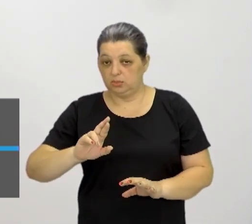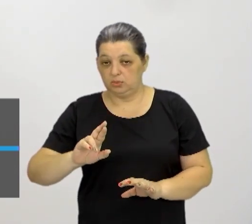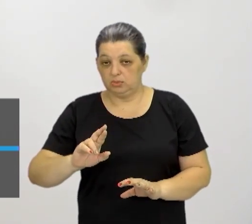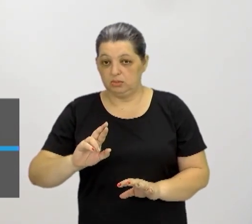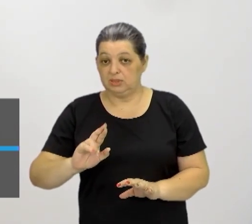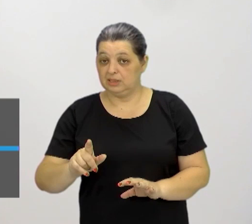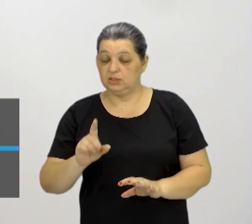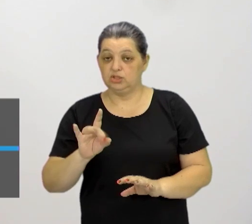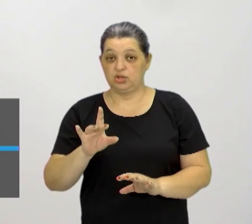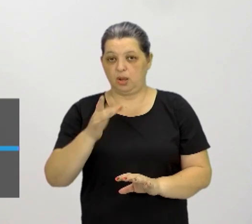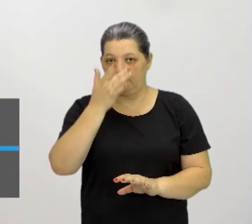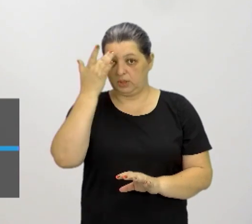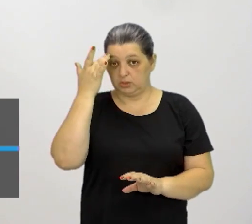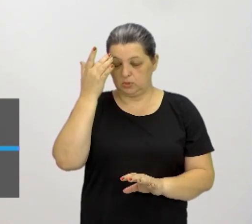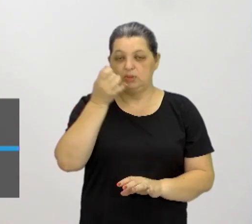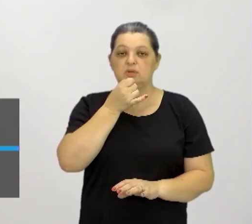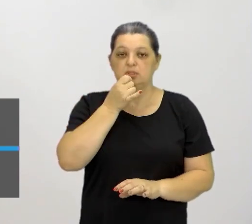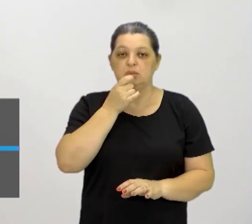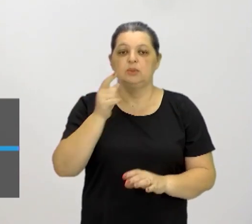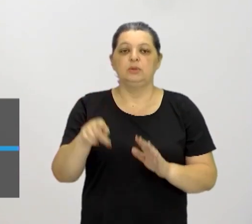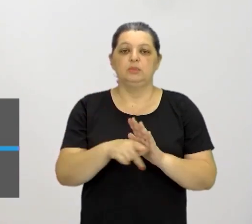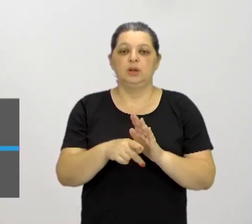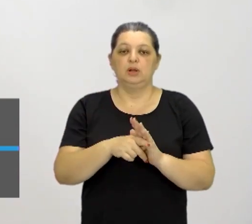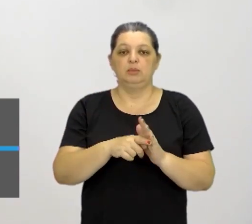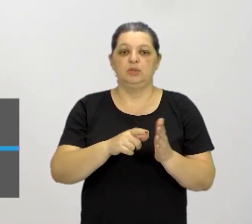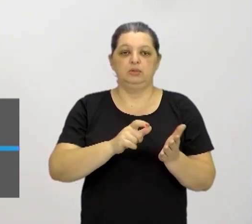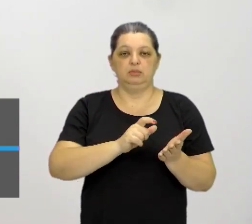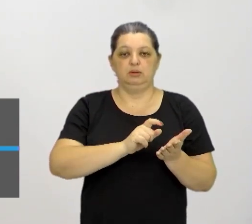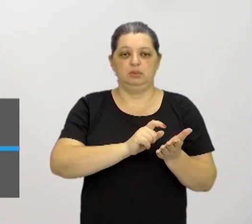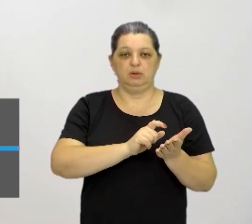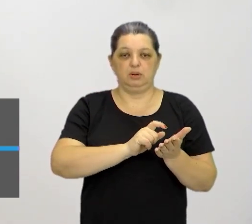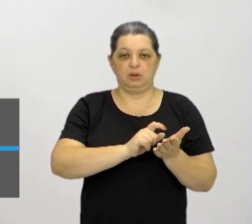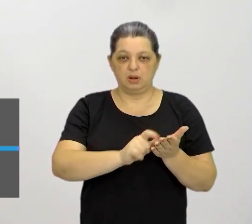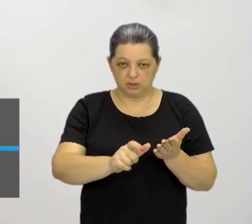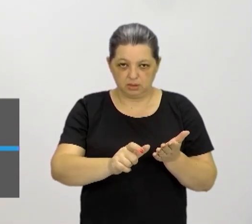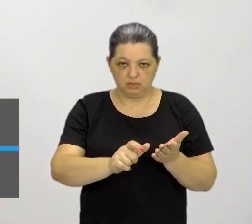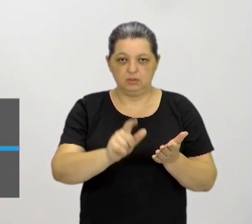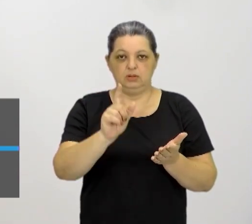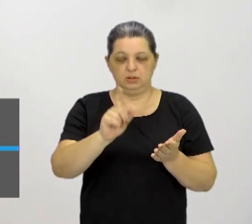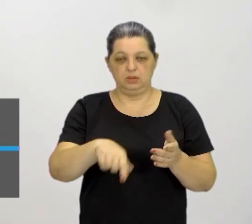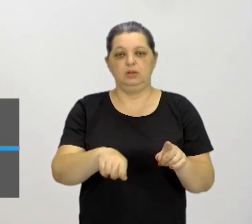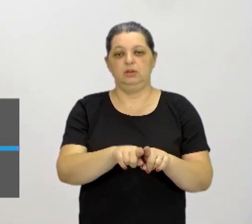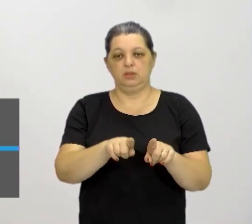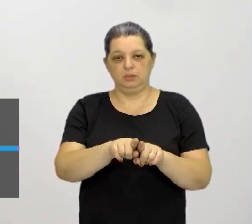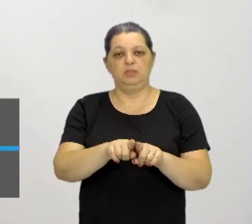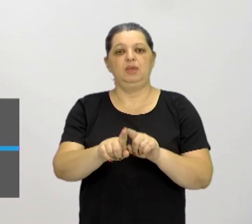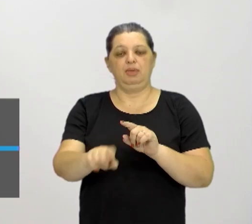mas quando você, por exemplo, passa um cartão de crédito, isso também está gerando uma